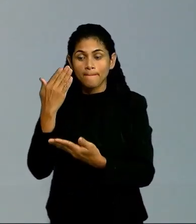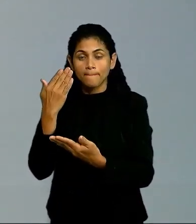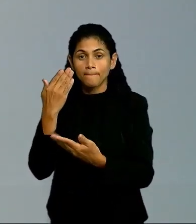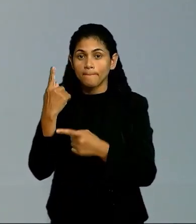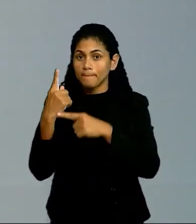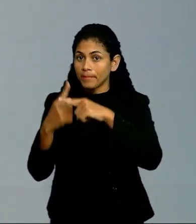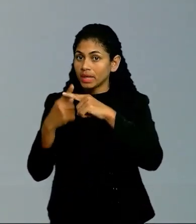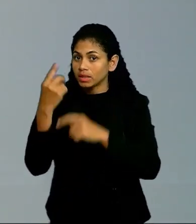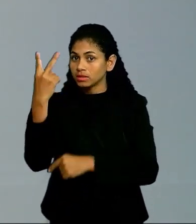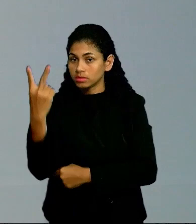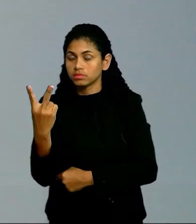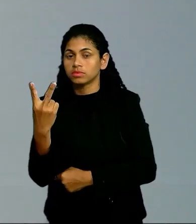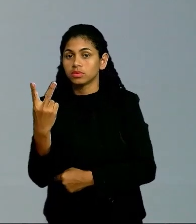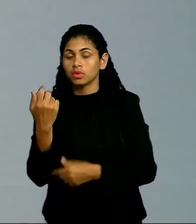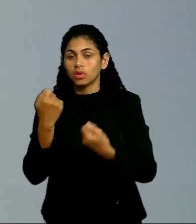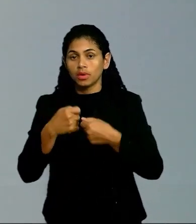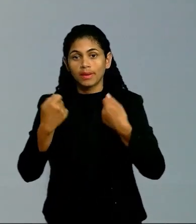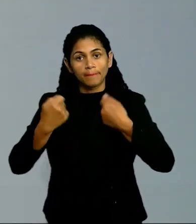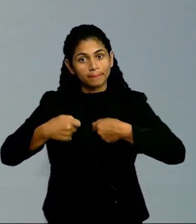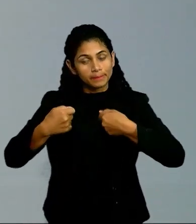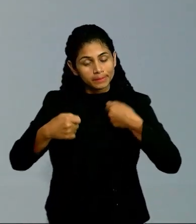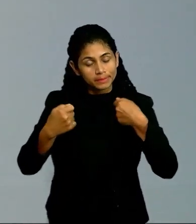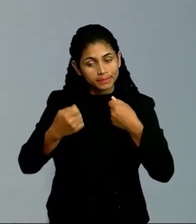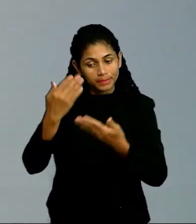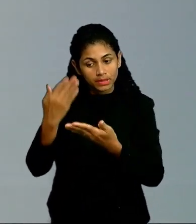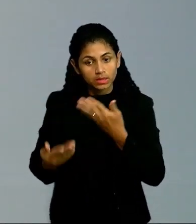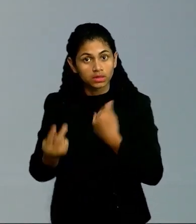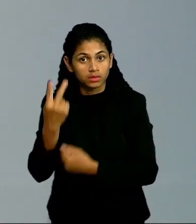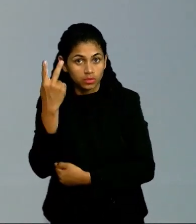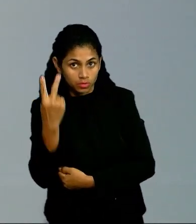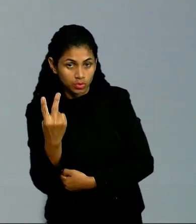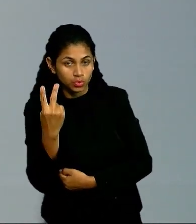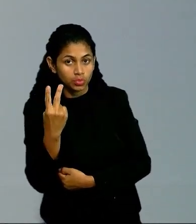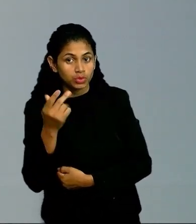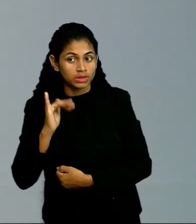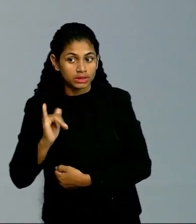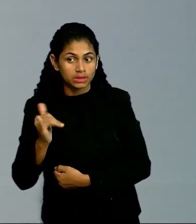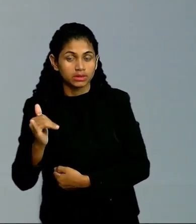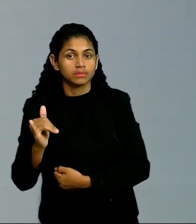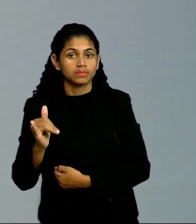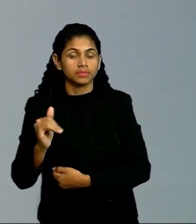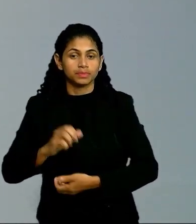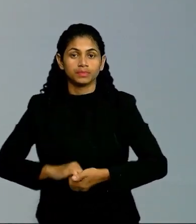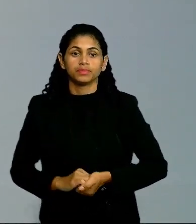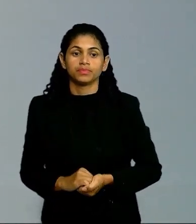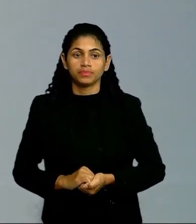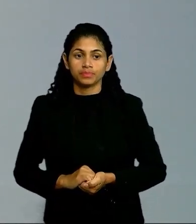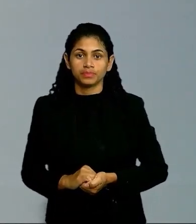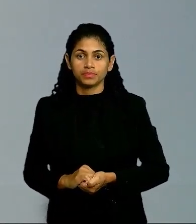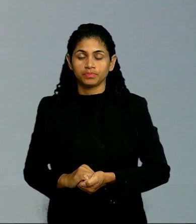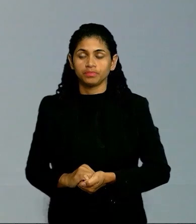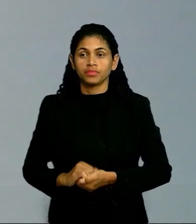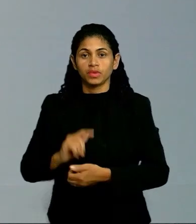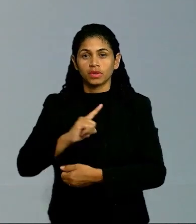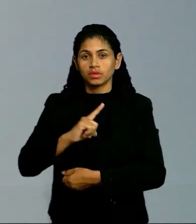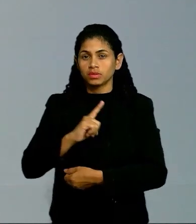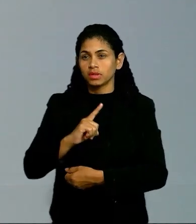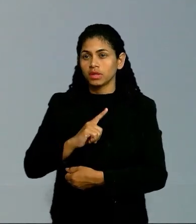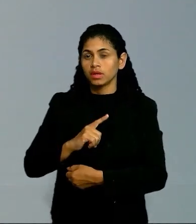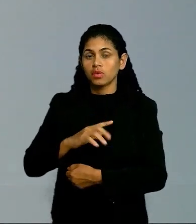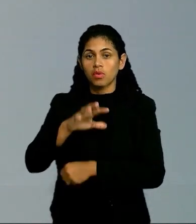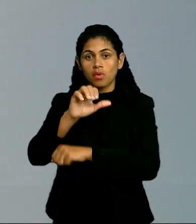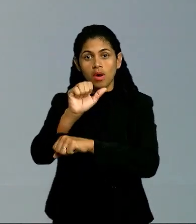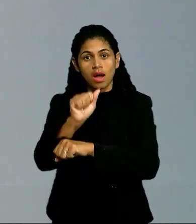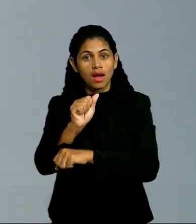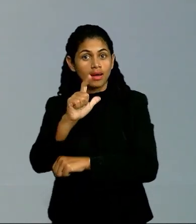tem necessidade de perder 2 elétrons, perfeito? Mas nós também temos alguns casos especiais, como o alumínio, que vai ter NOx